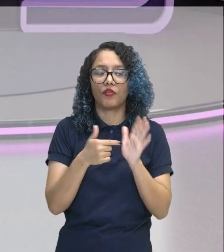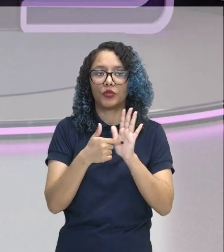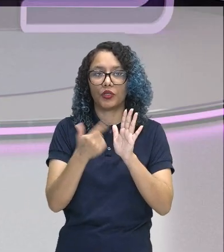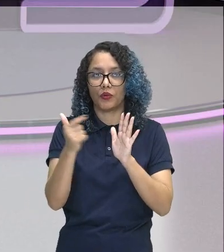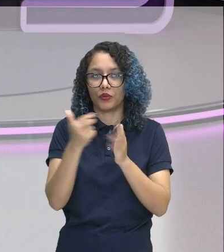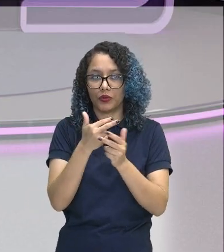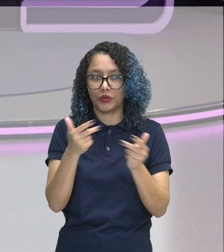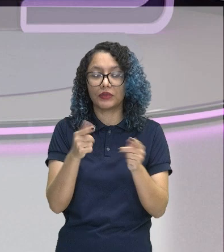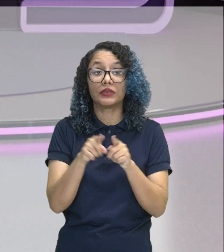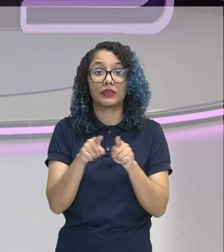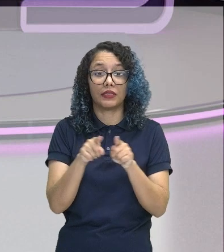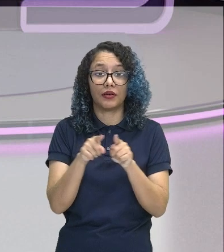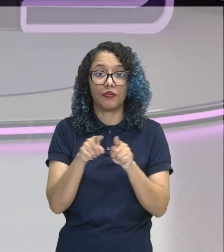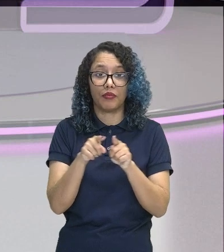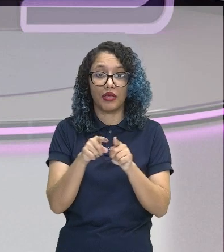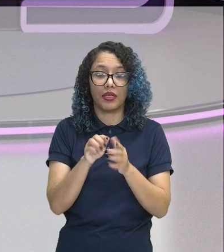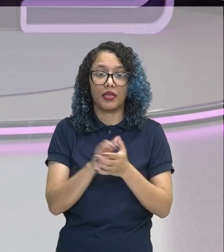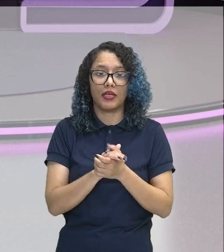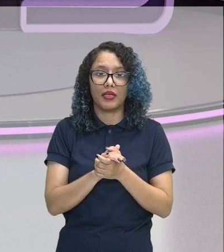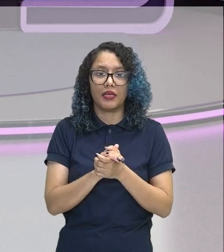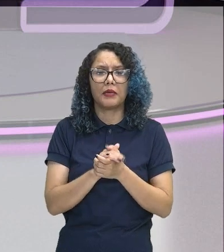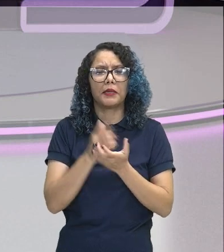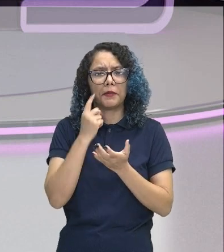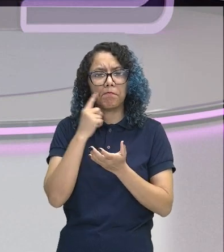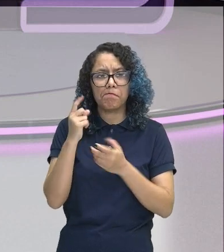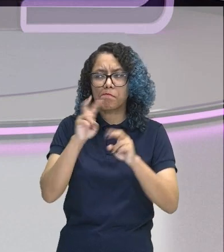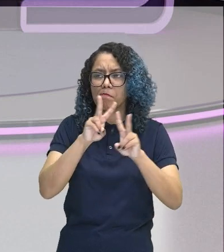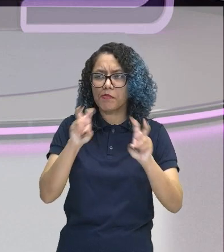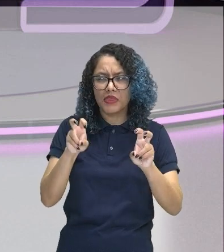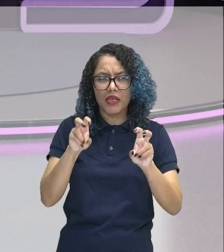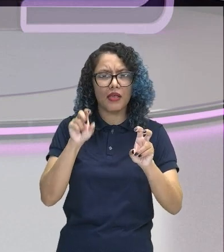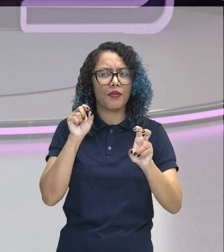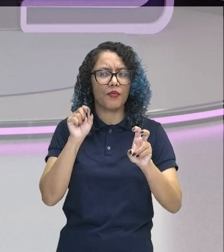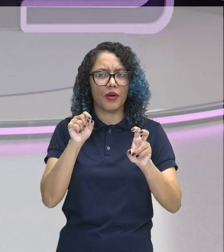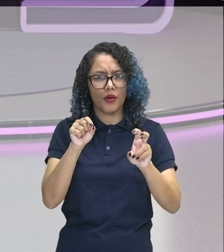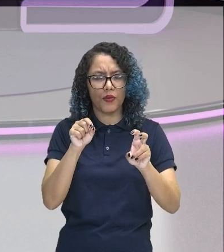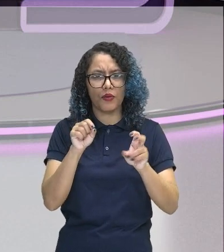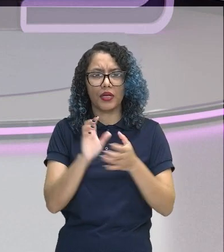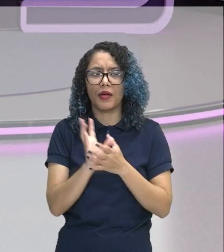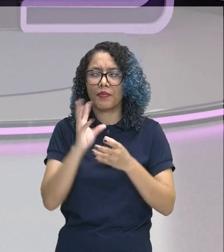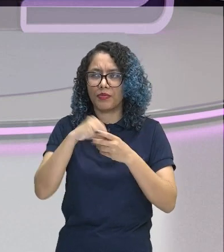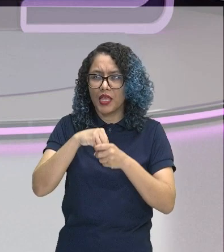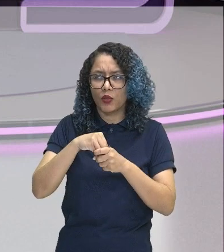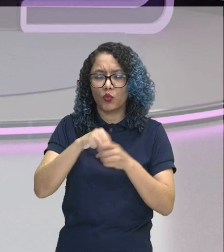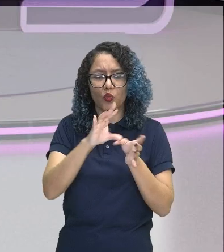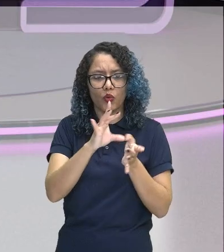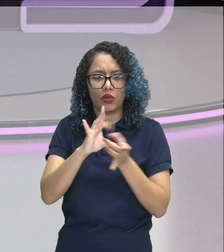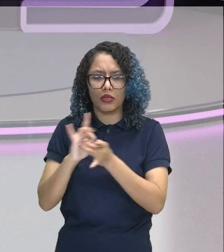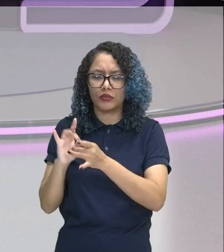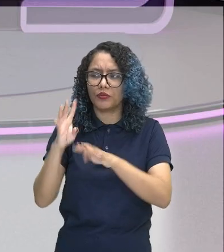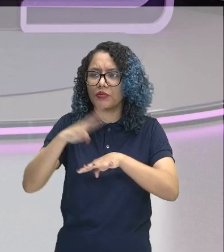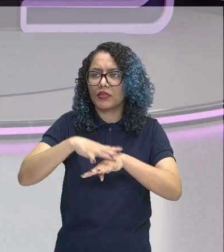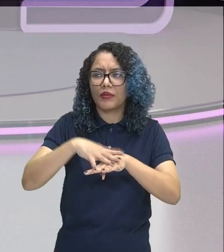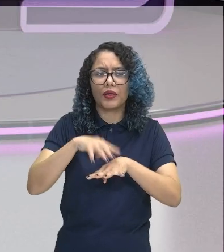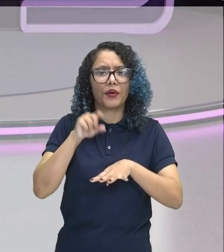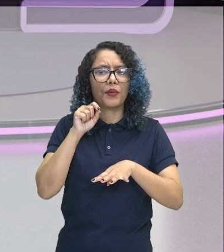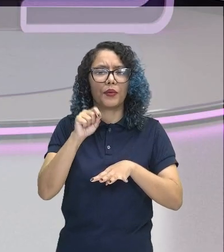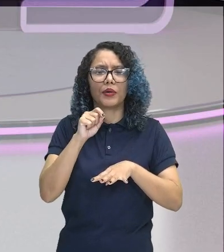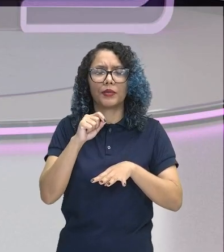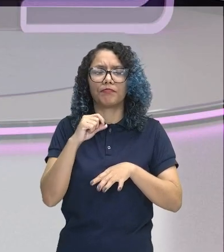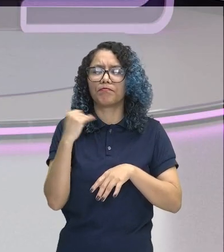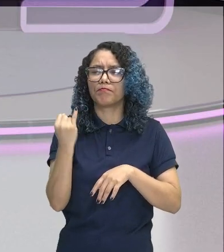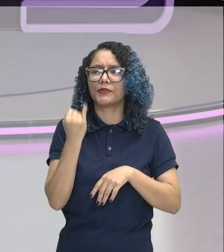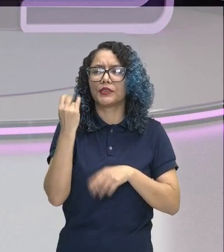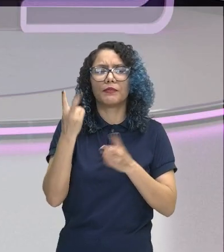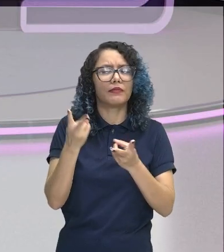nesse universo do estudo de grandezas, né, trazendo isso para o nosso contexto matemático, né, é importante nós